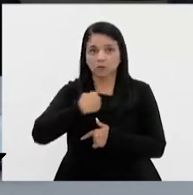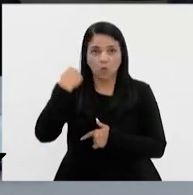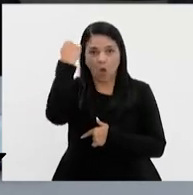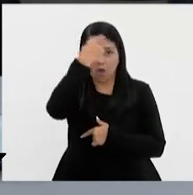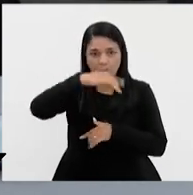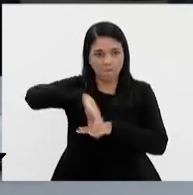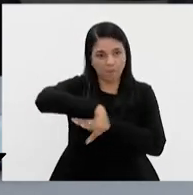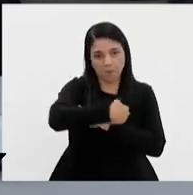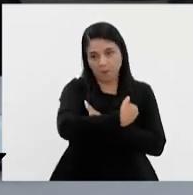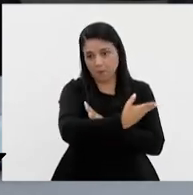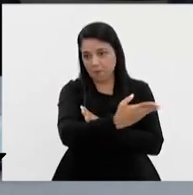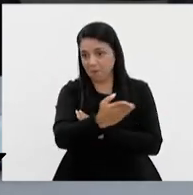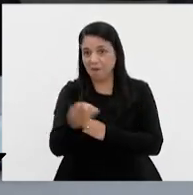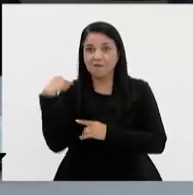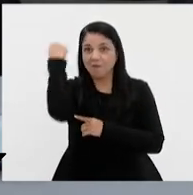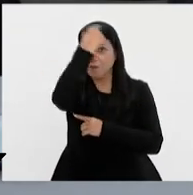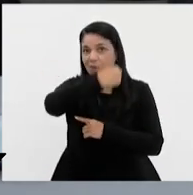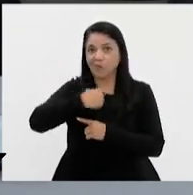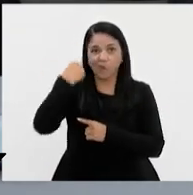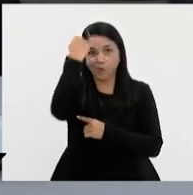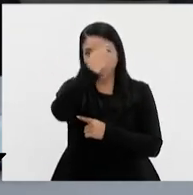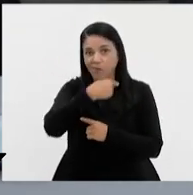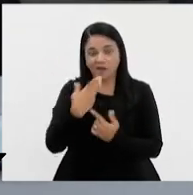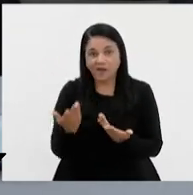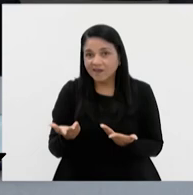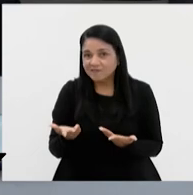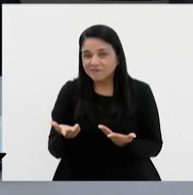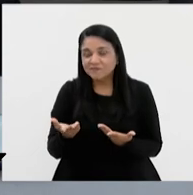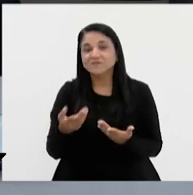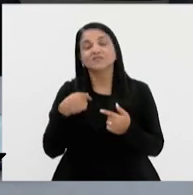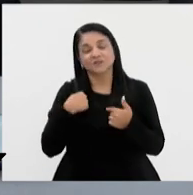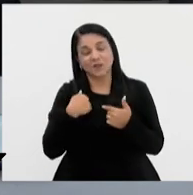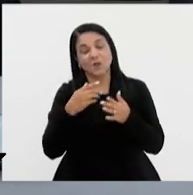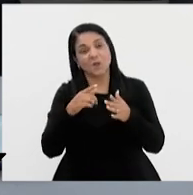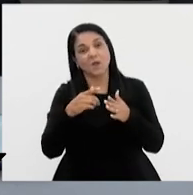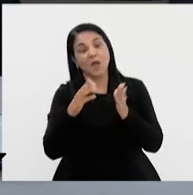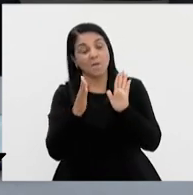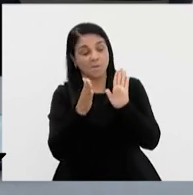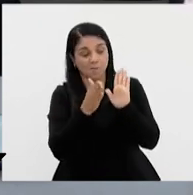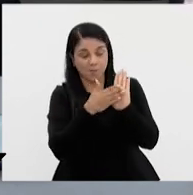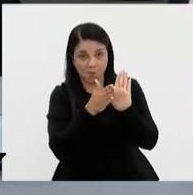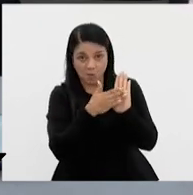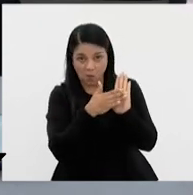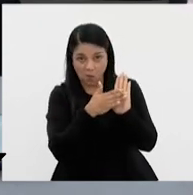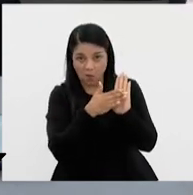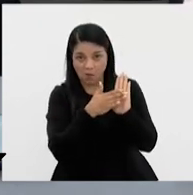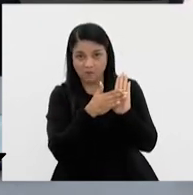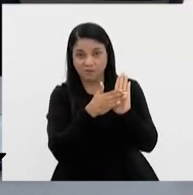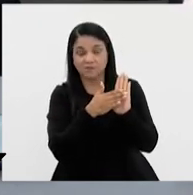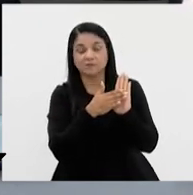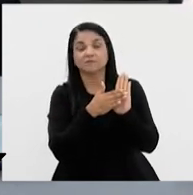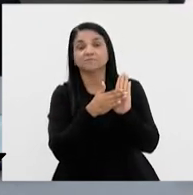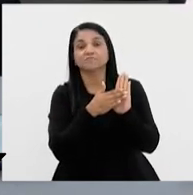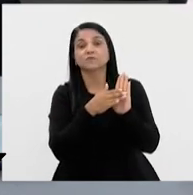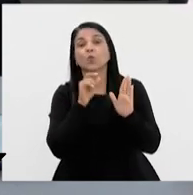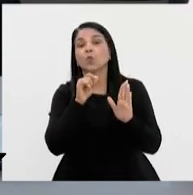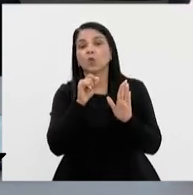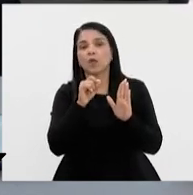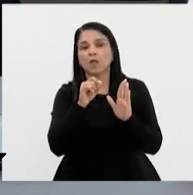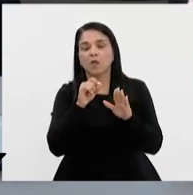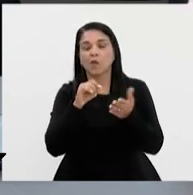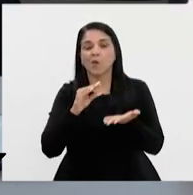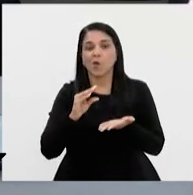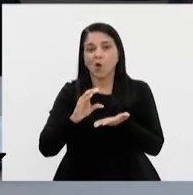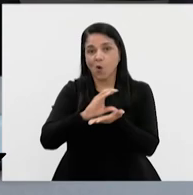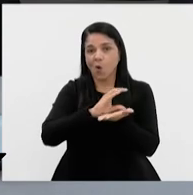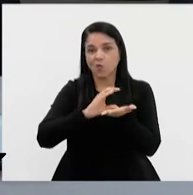trapaça. Então, havia sempre essa questão dessas propostas serem submetidas ao Conselho